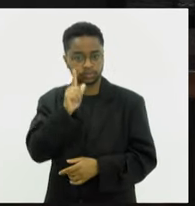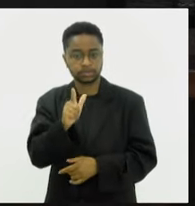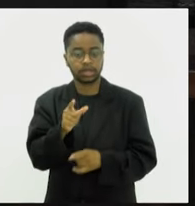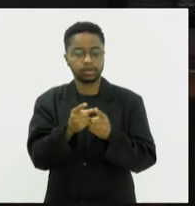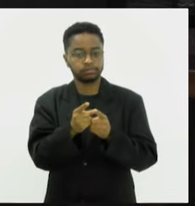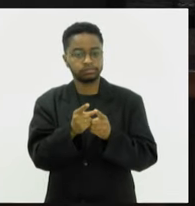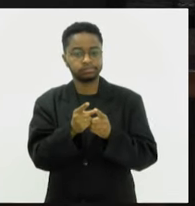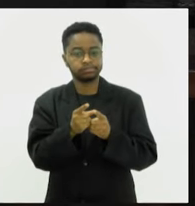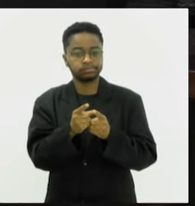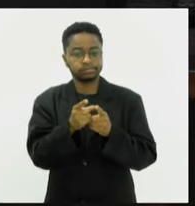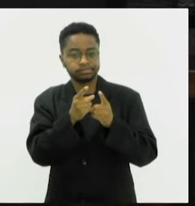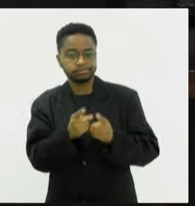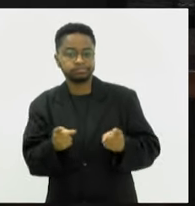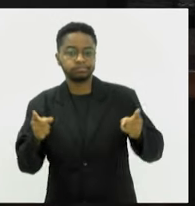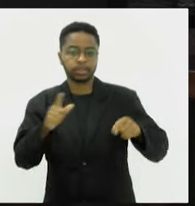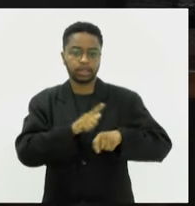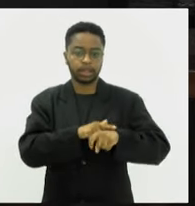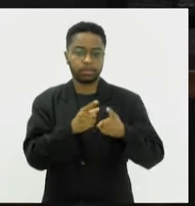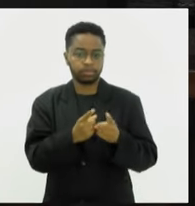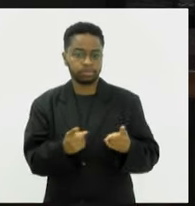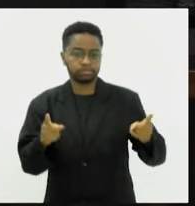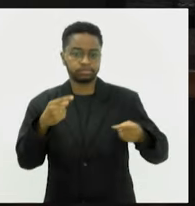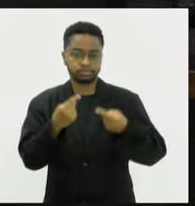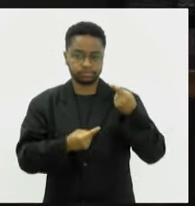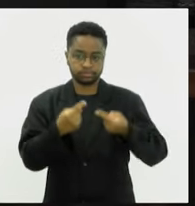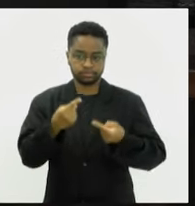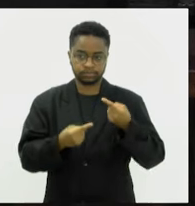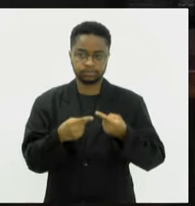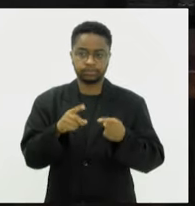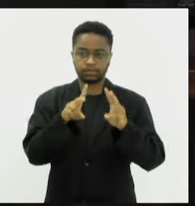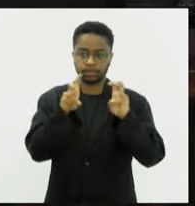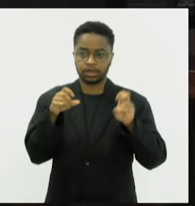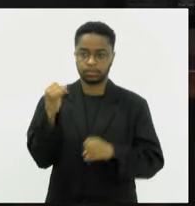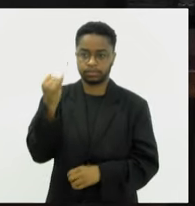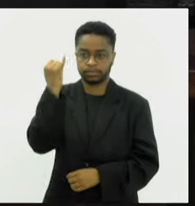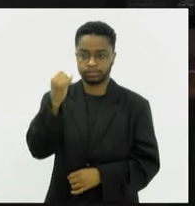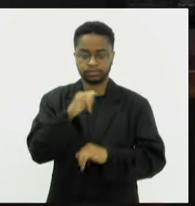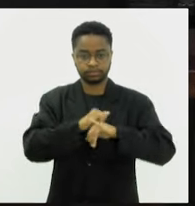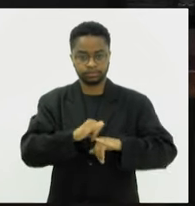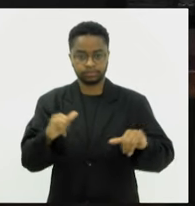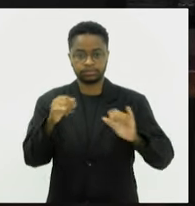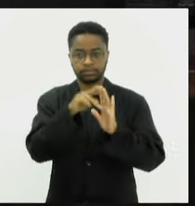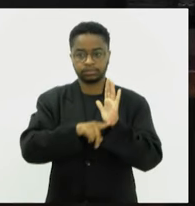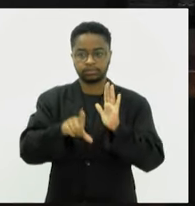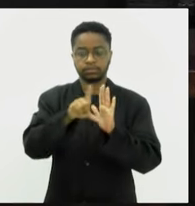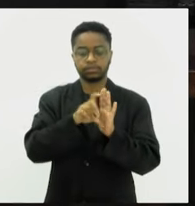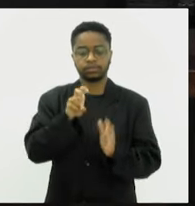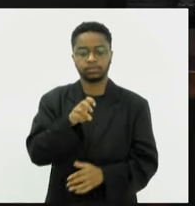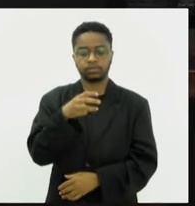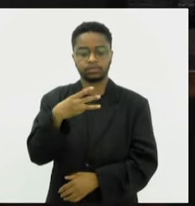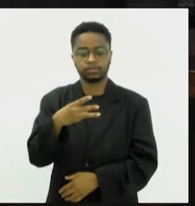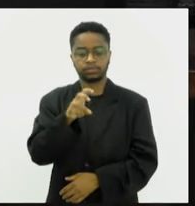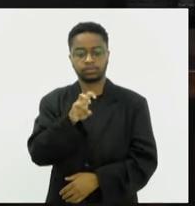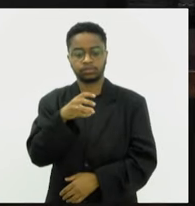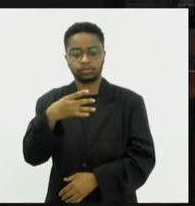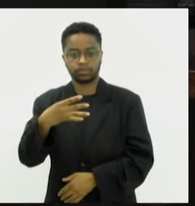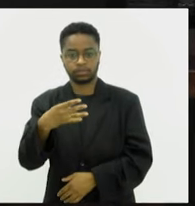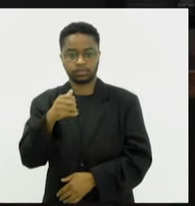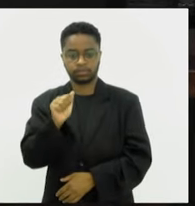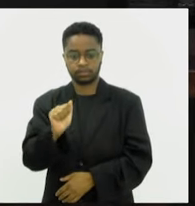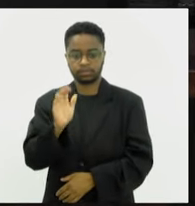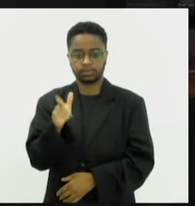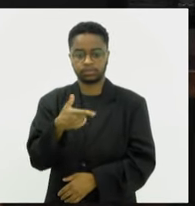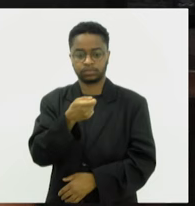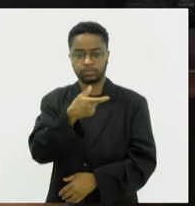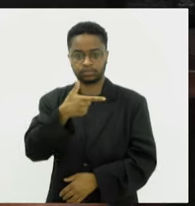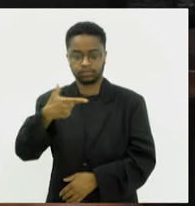amplitude a essa pauta tão importante. Anuncio projeto de lei número 5354-A de 22, de autoria